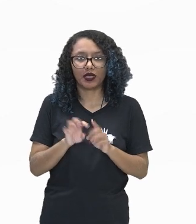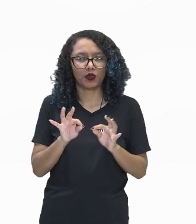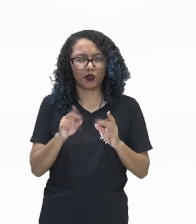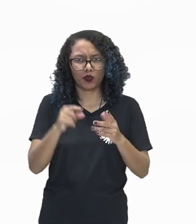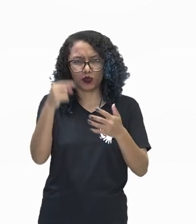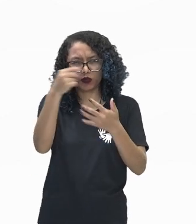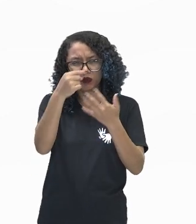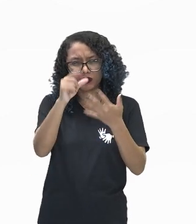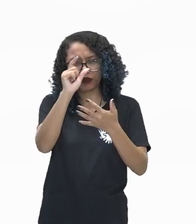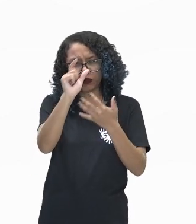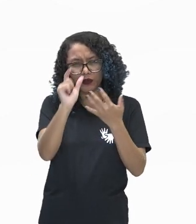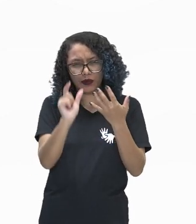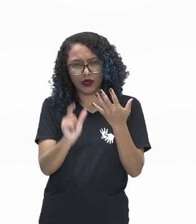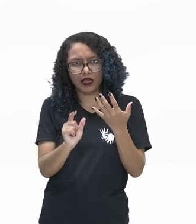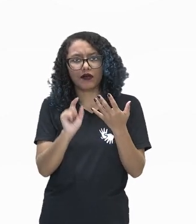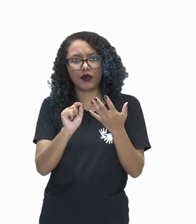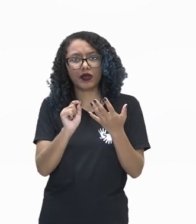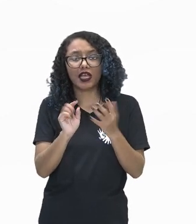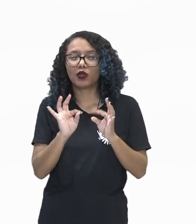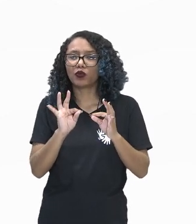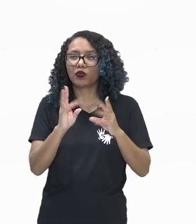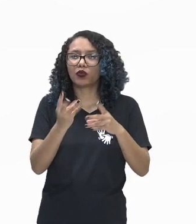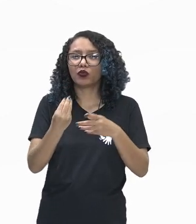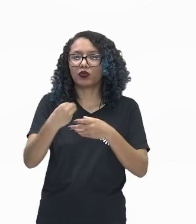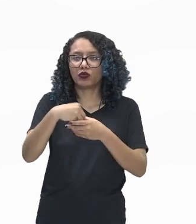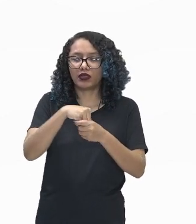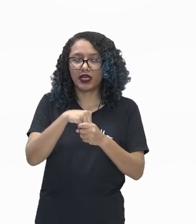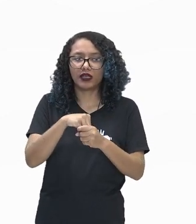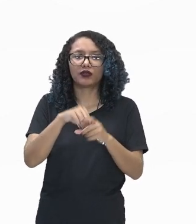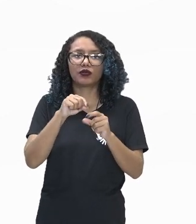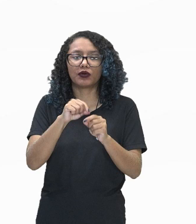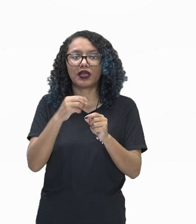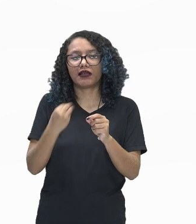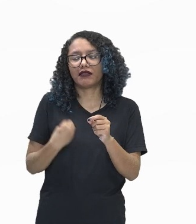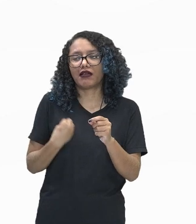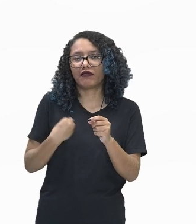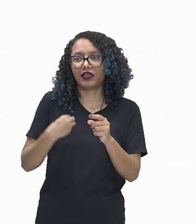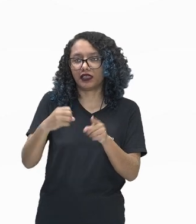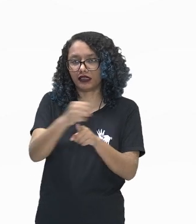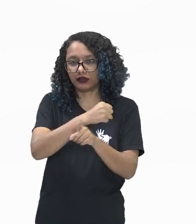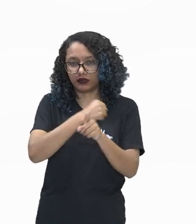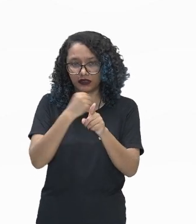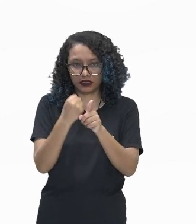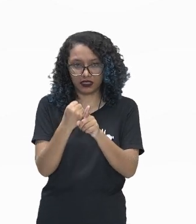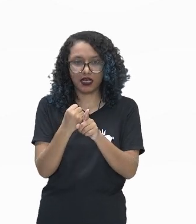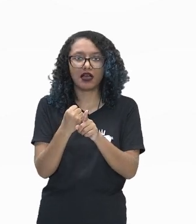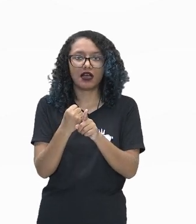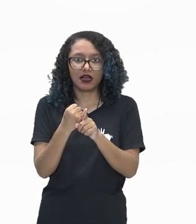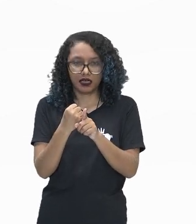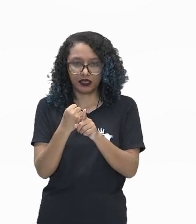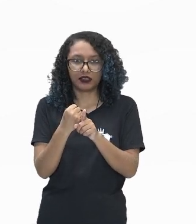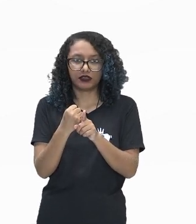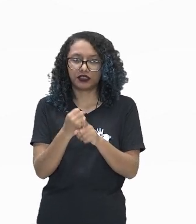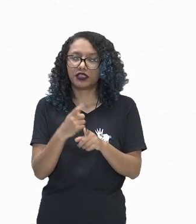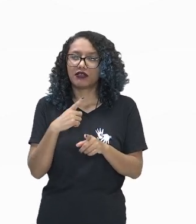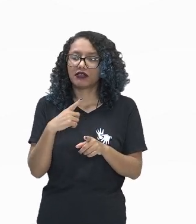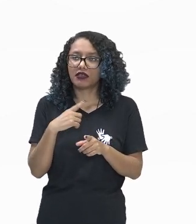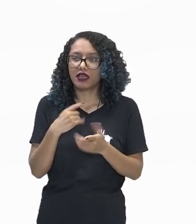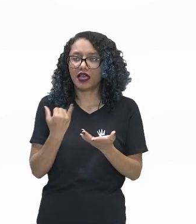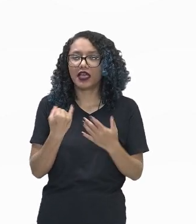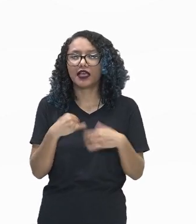da vida da sociedade. A sociedade, né, ela abrange as instituições,